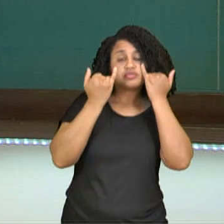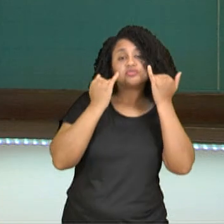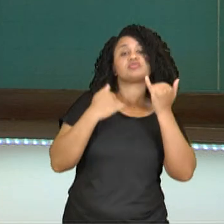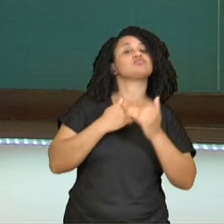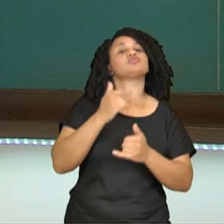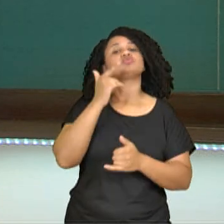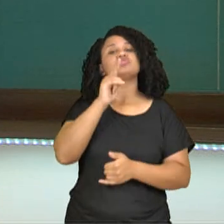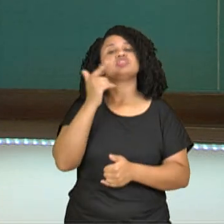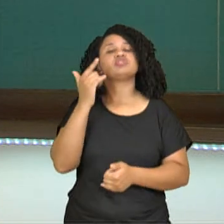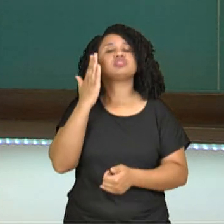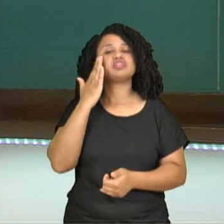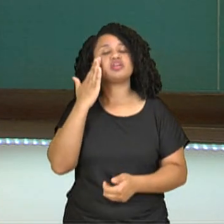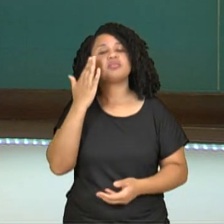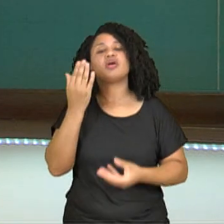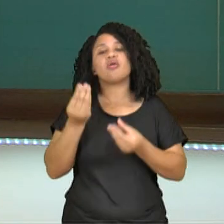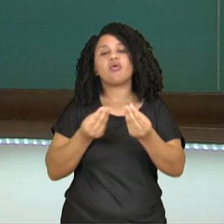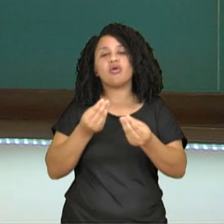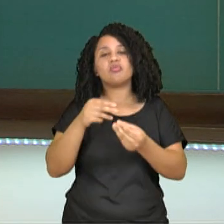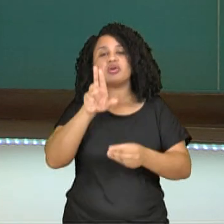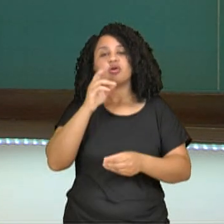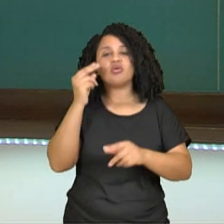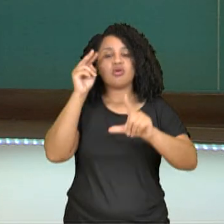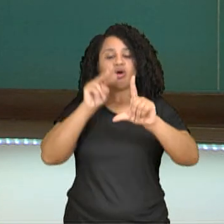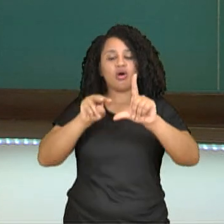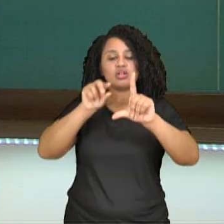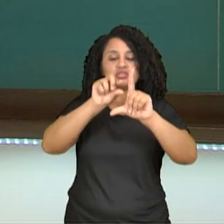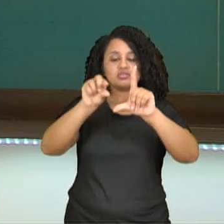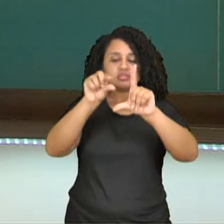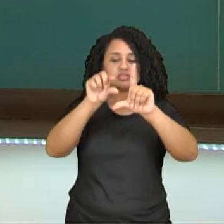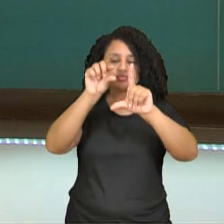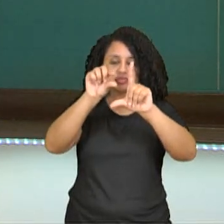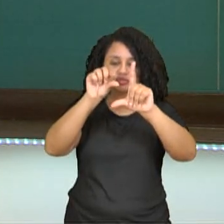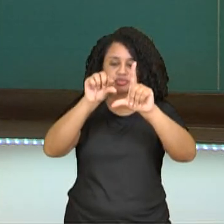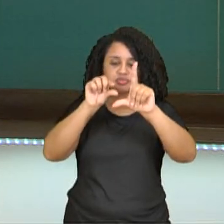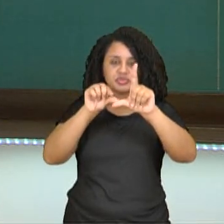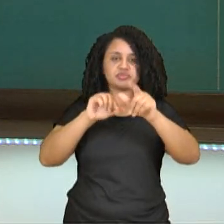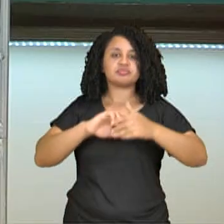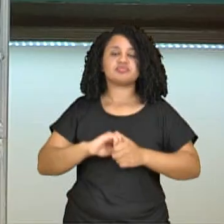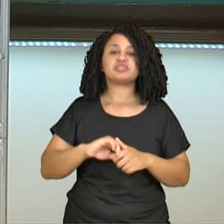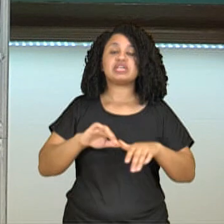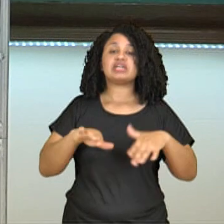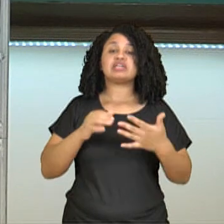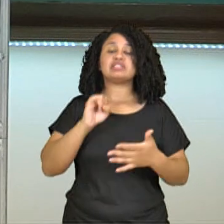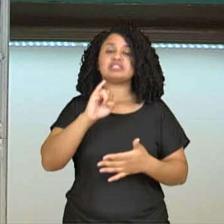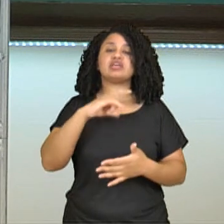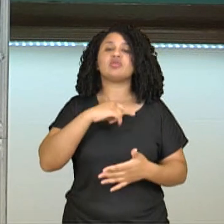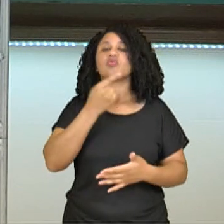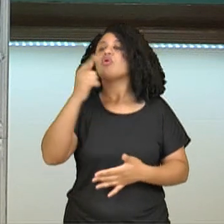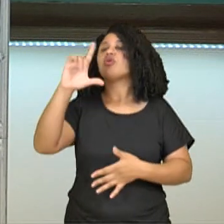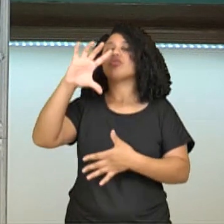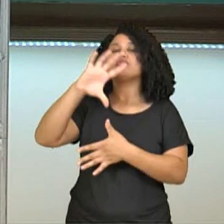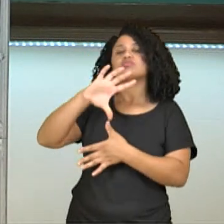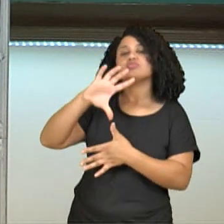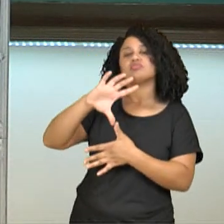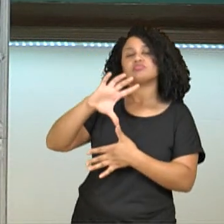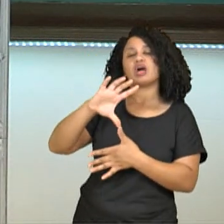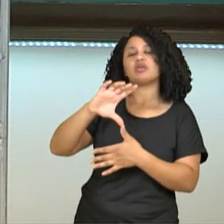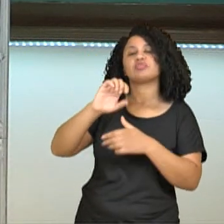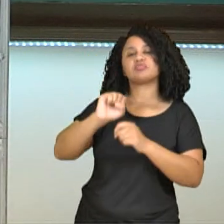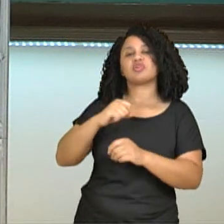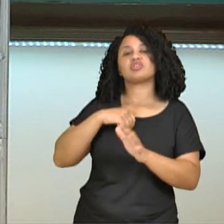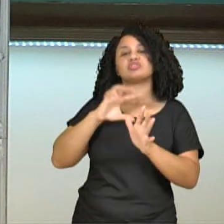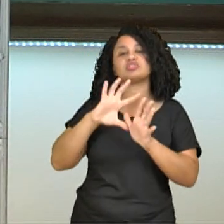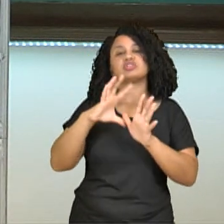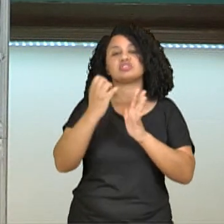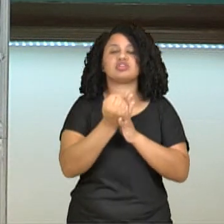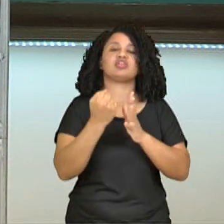possíveis de serem obtidas a partir da legenda. Se nós tivéssemos um outro mapa que trouxesse uma série de símbolos,